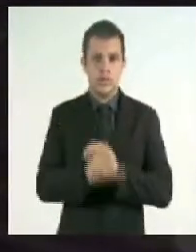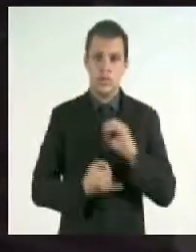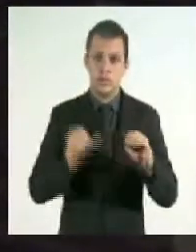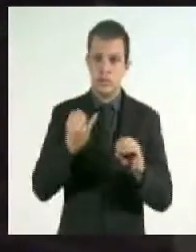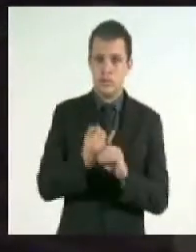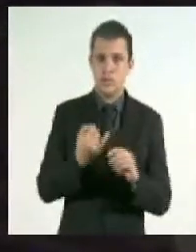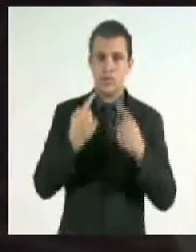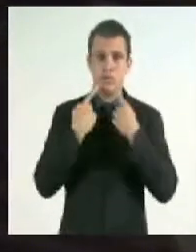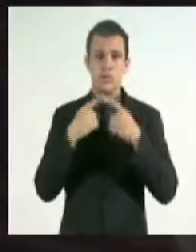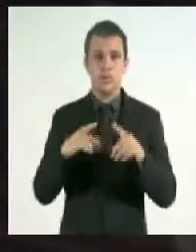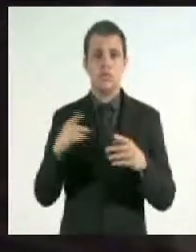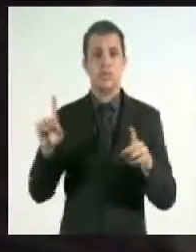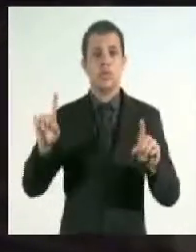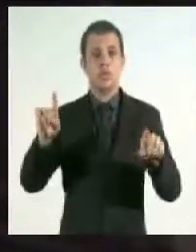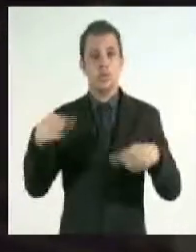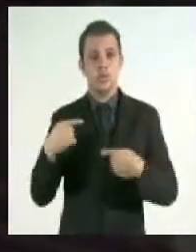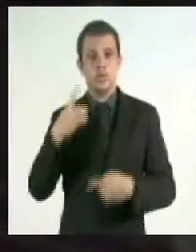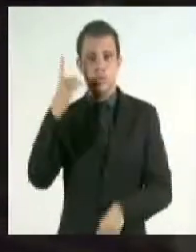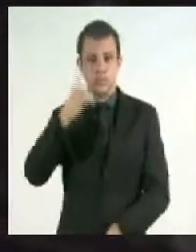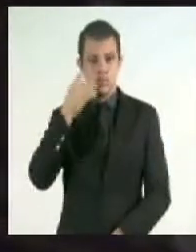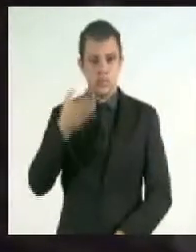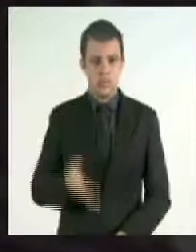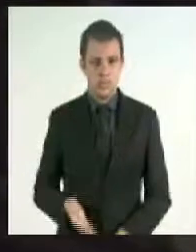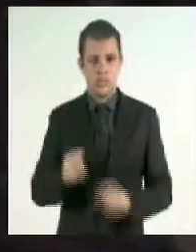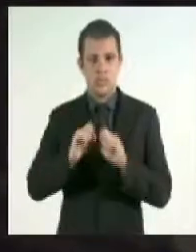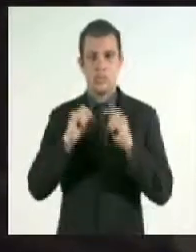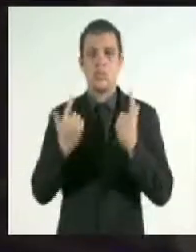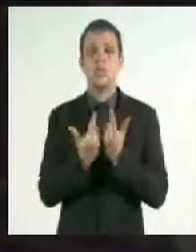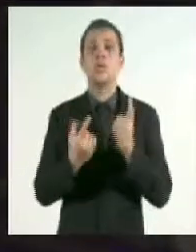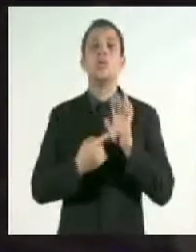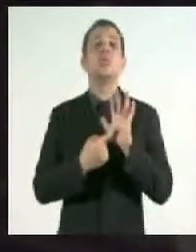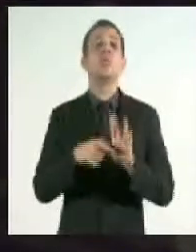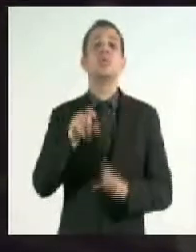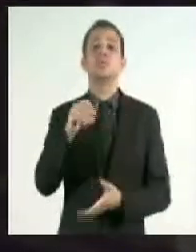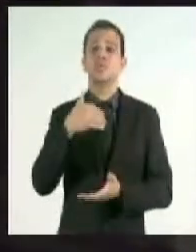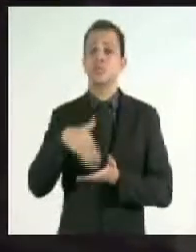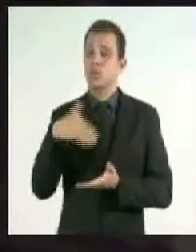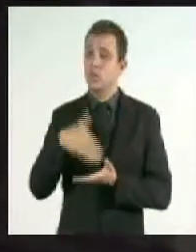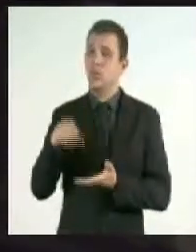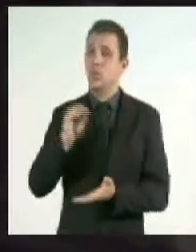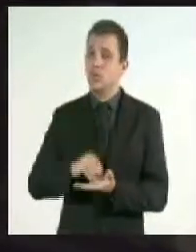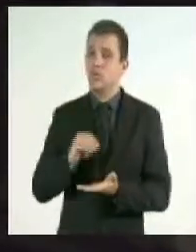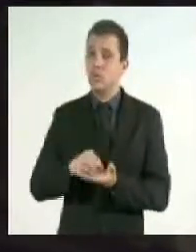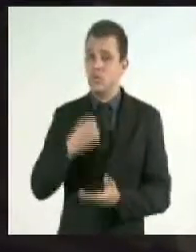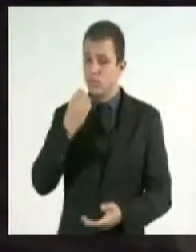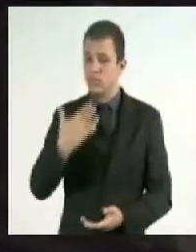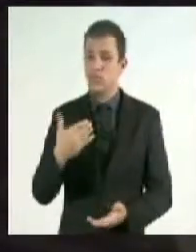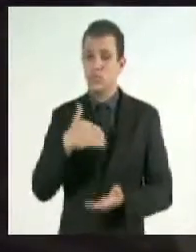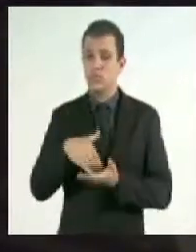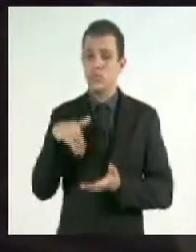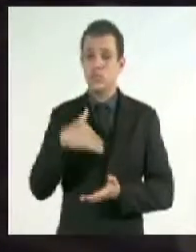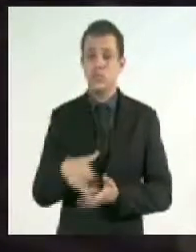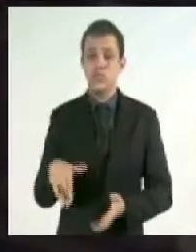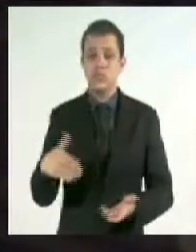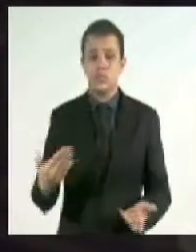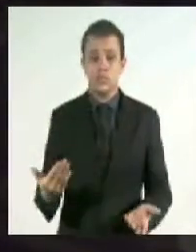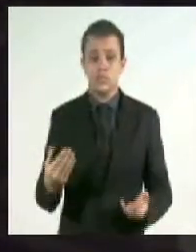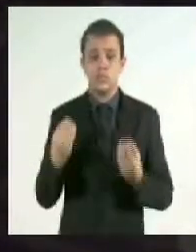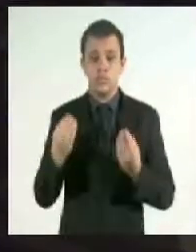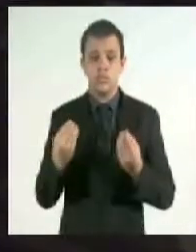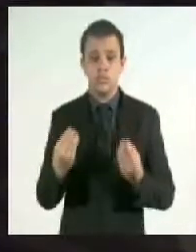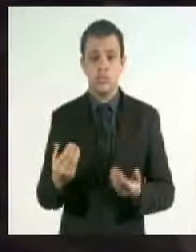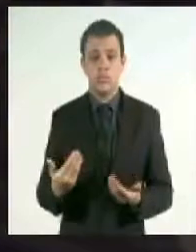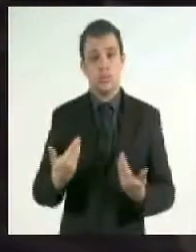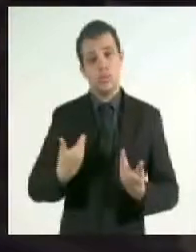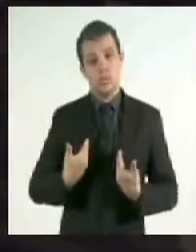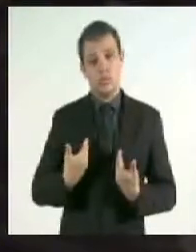casa, só mostra o quanto mal assessorado ele é. Jamais. E aí eu acho que nós temos que dar, eu como Relações Públicas,